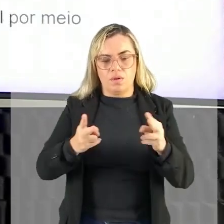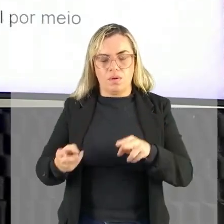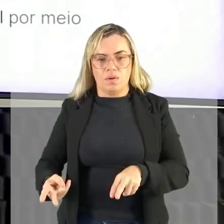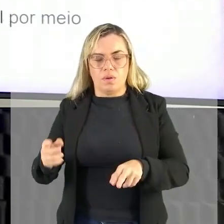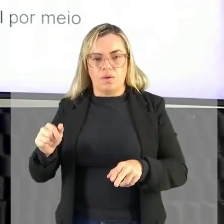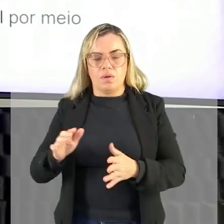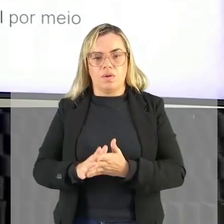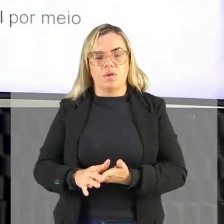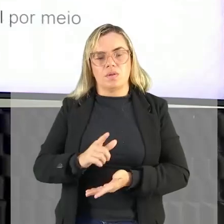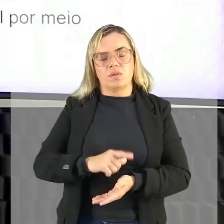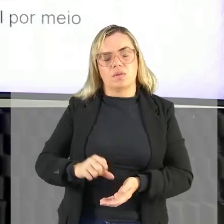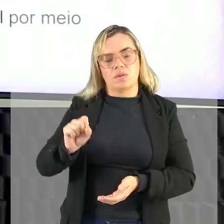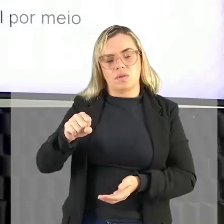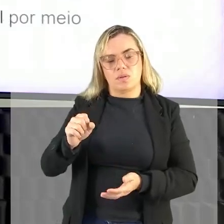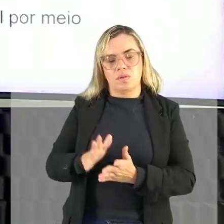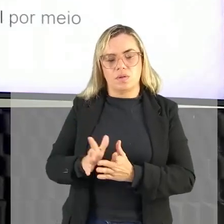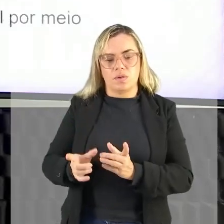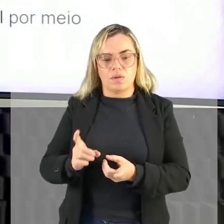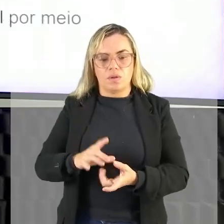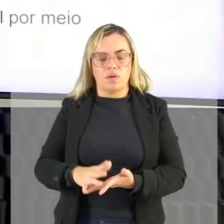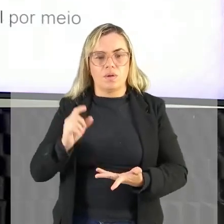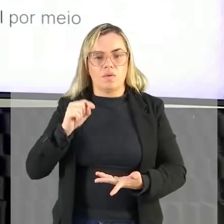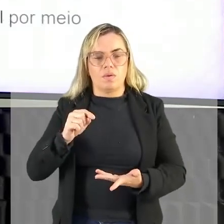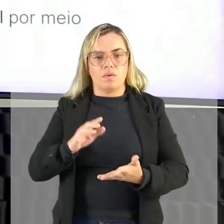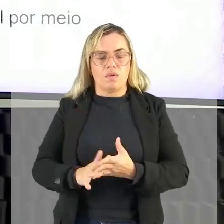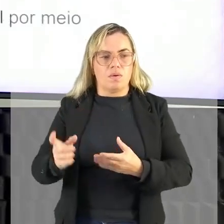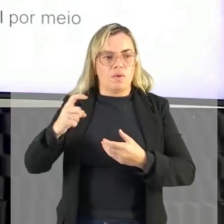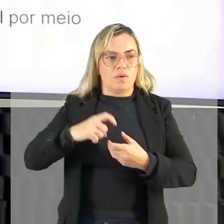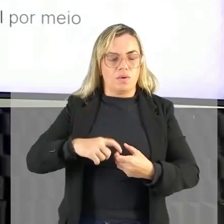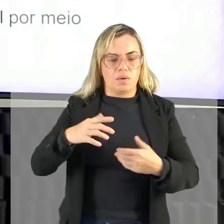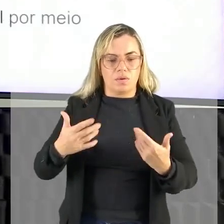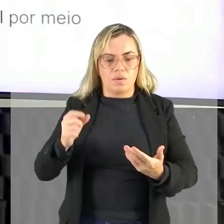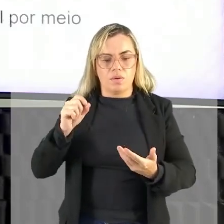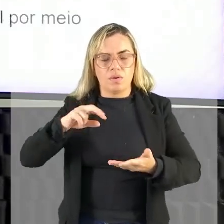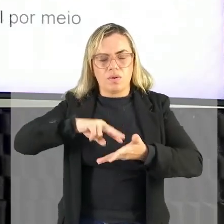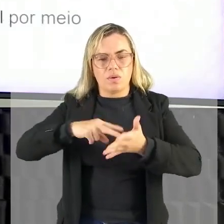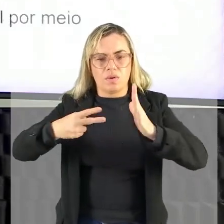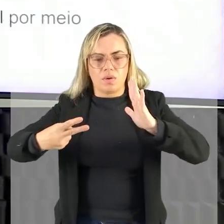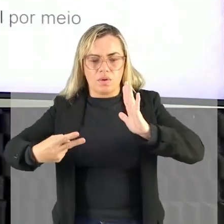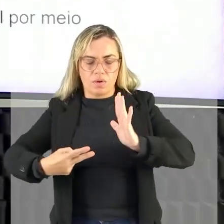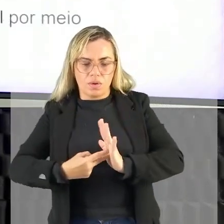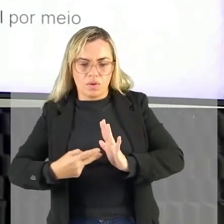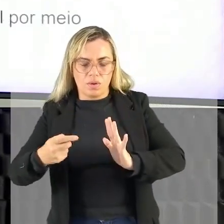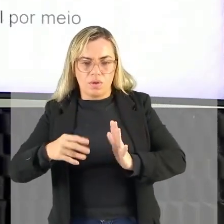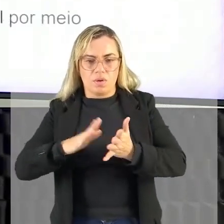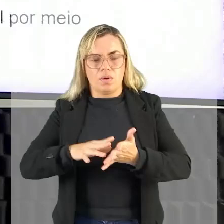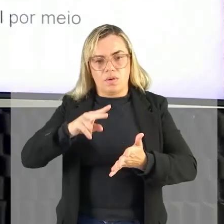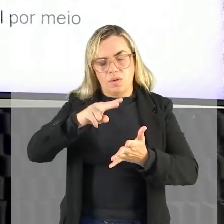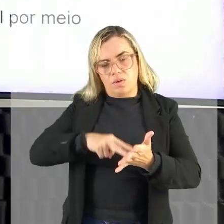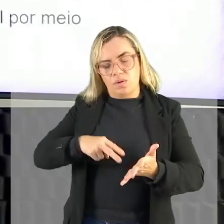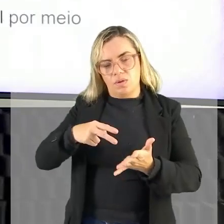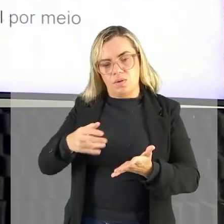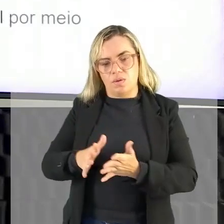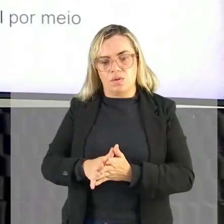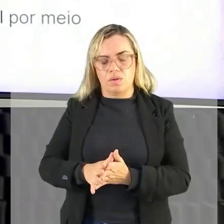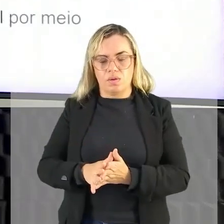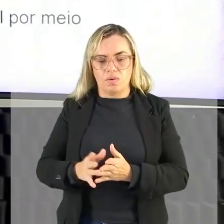reversa. Aí sim. O que é isso? O que é essa transcrição reversa? É uma leitura inversa,